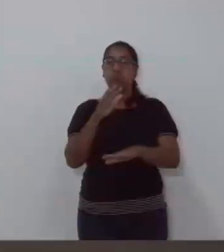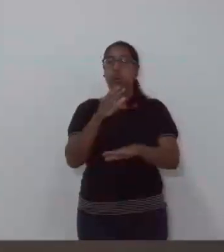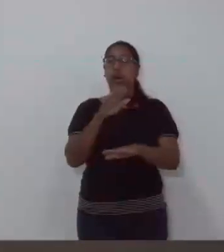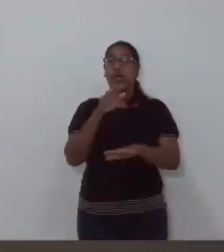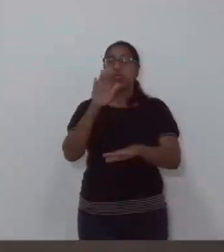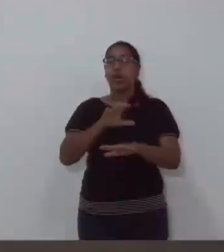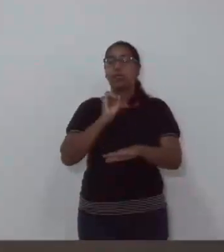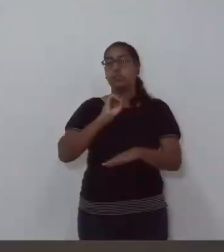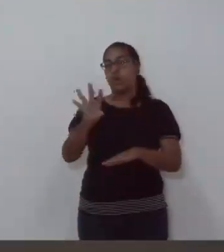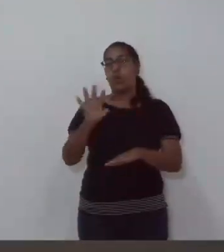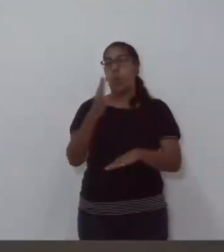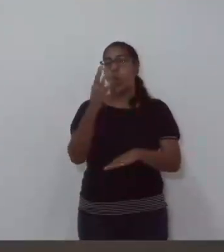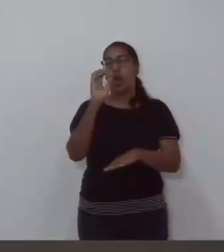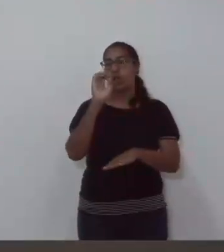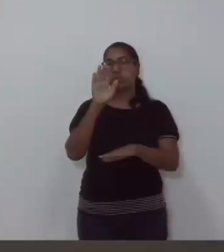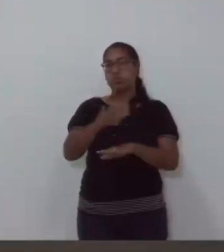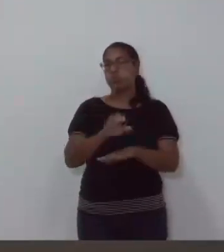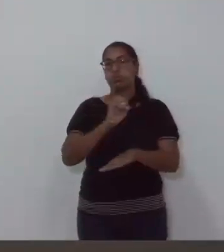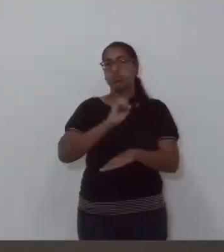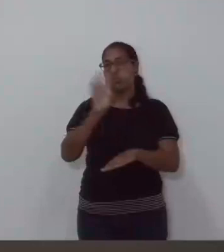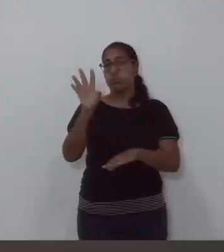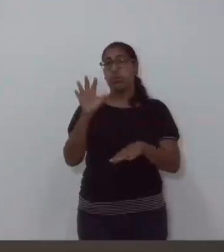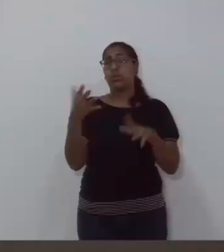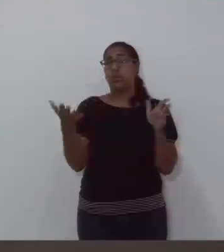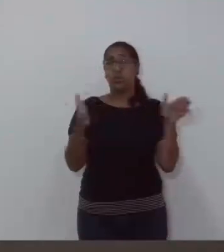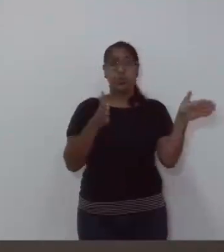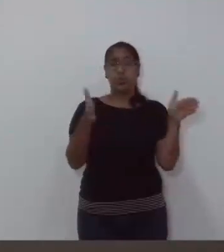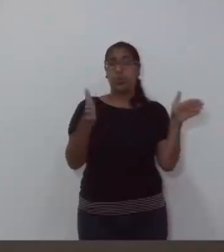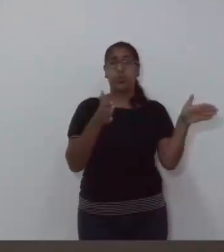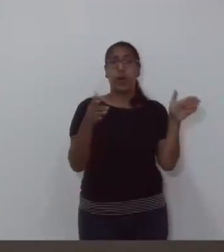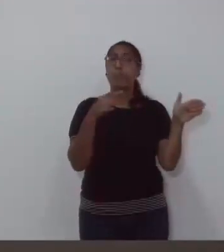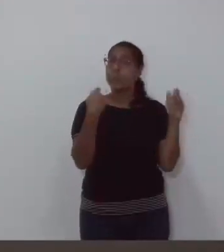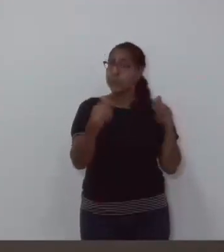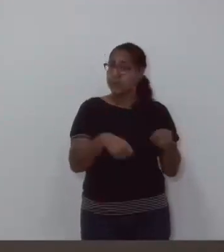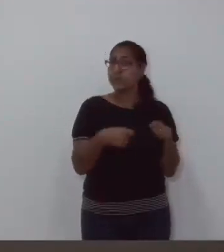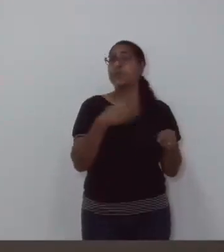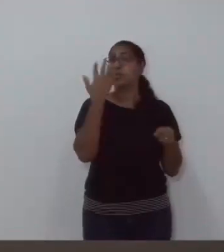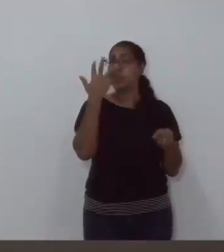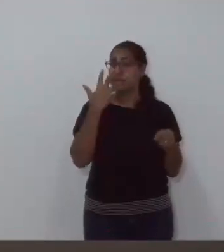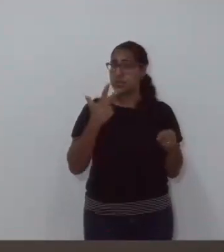integral, 4 horas da tarde. Então é para ter aqueles números de crianças lá.